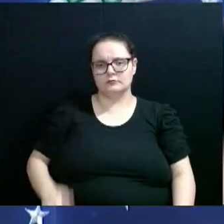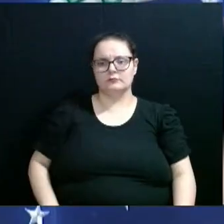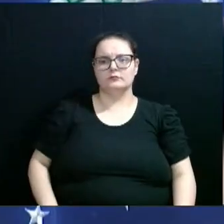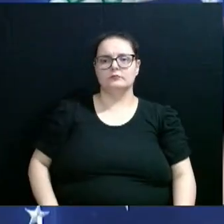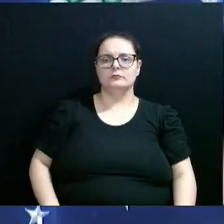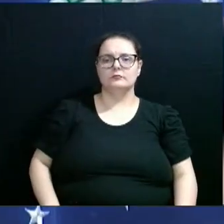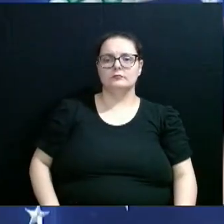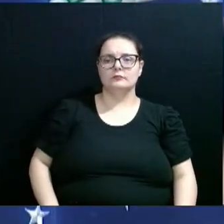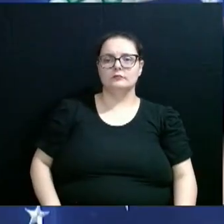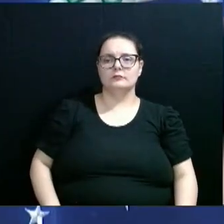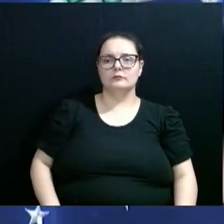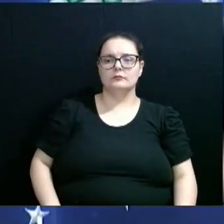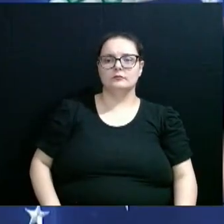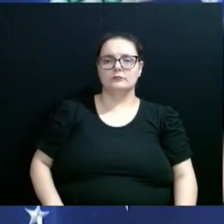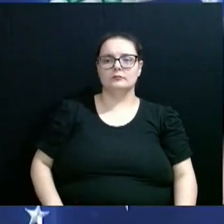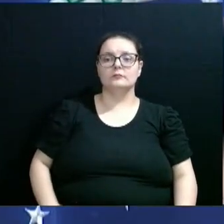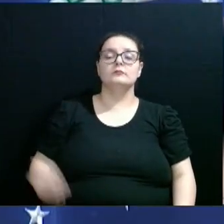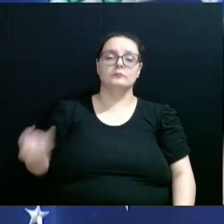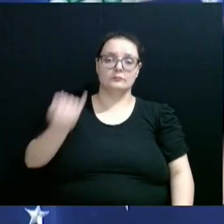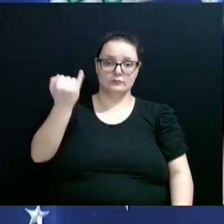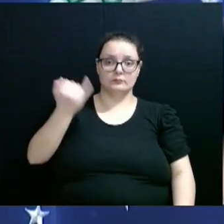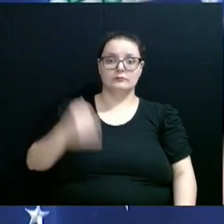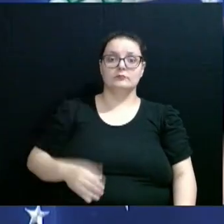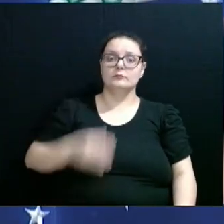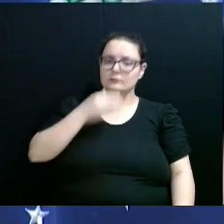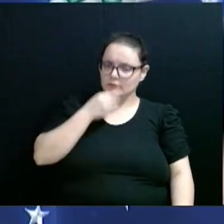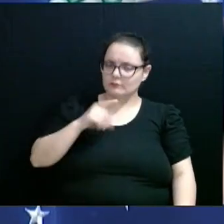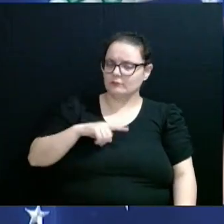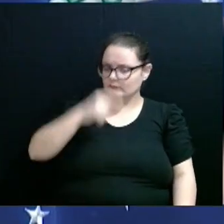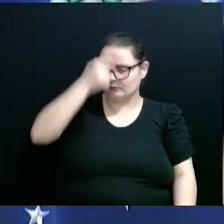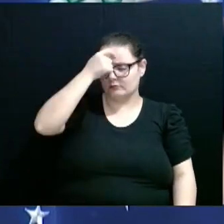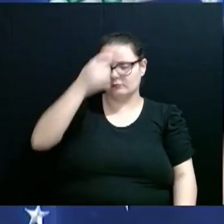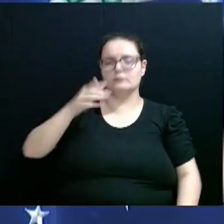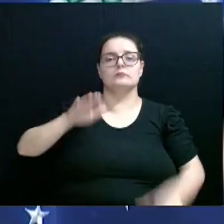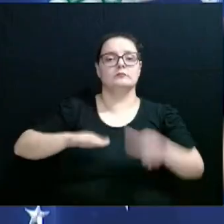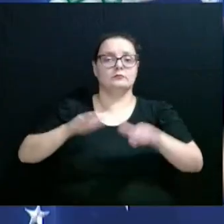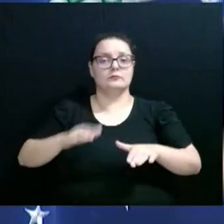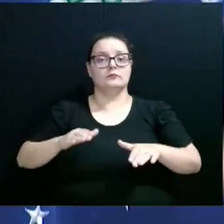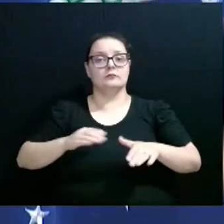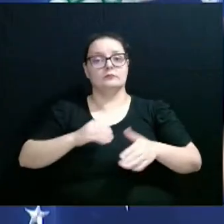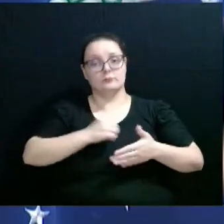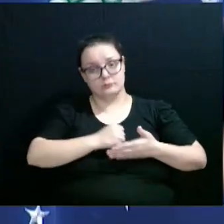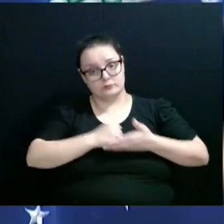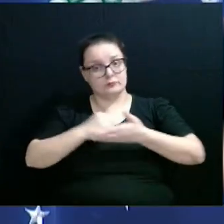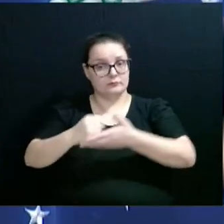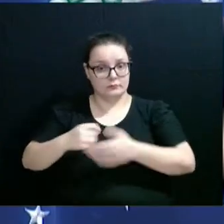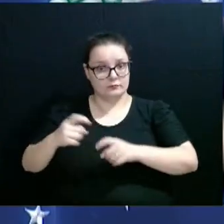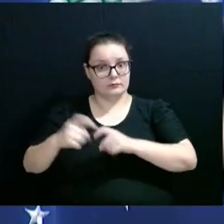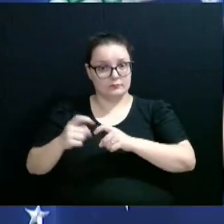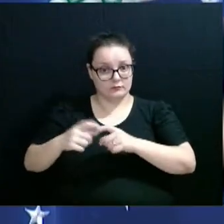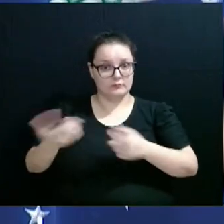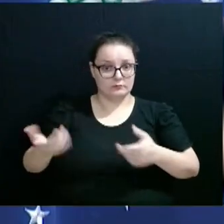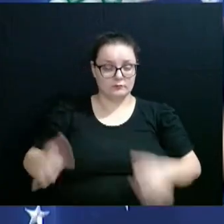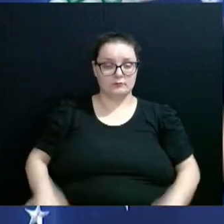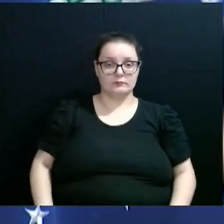mas é importante que o homem tenha essa consciência. Muitas vezes, quem leva o homem até o médico,